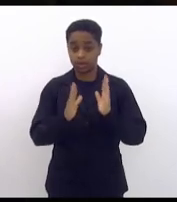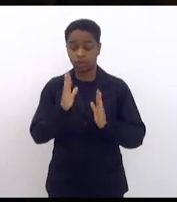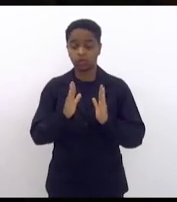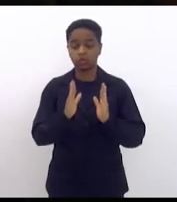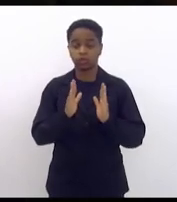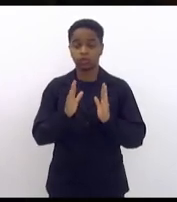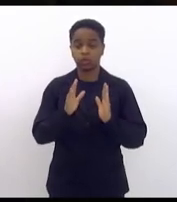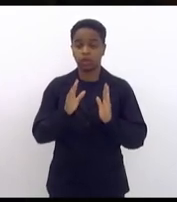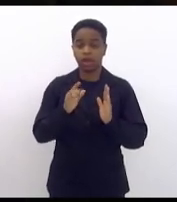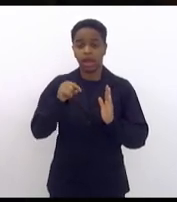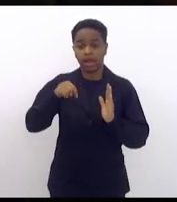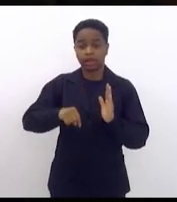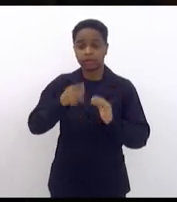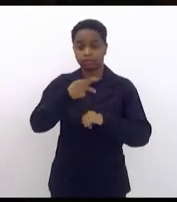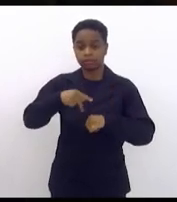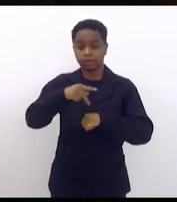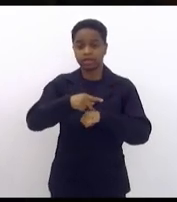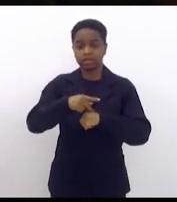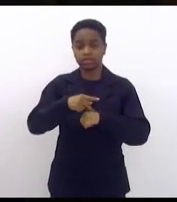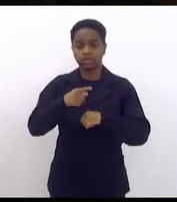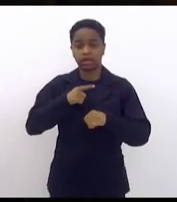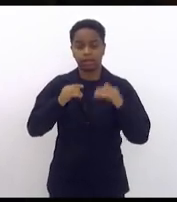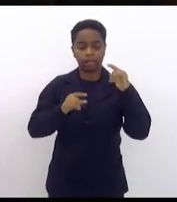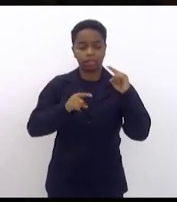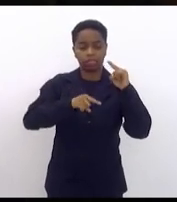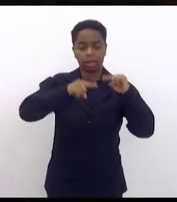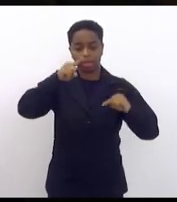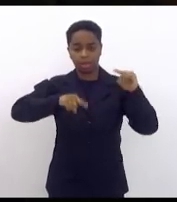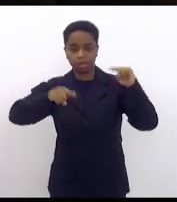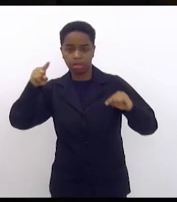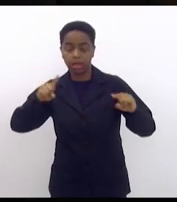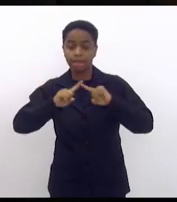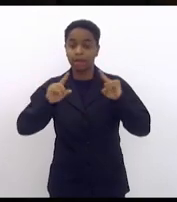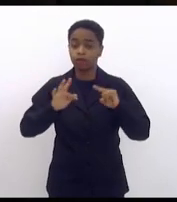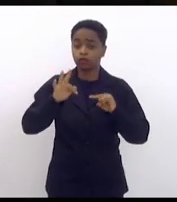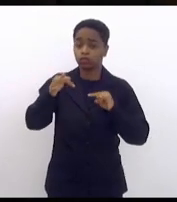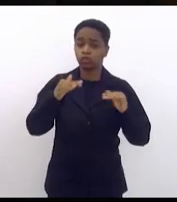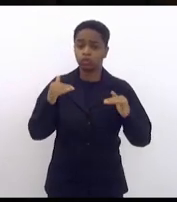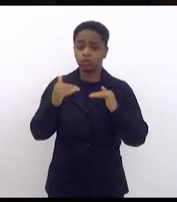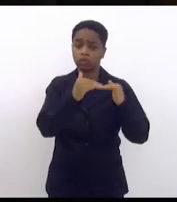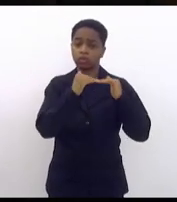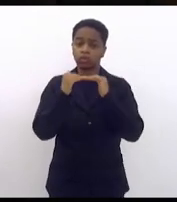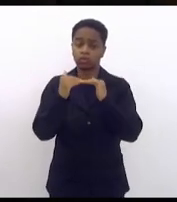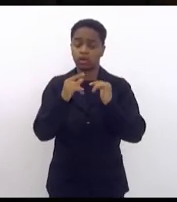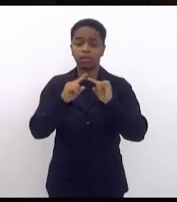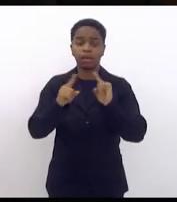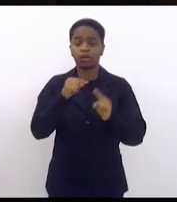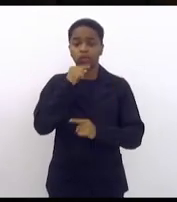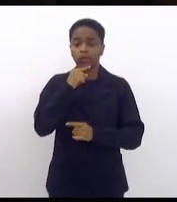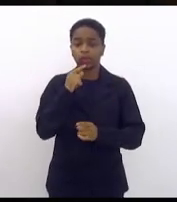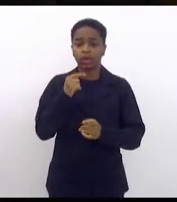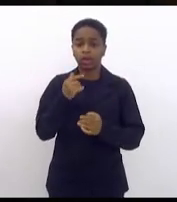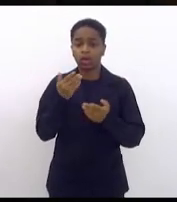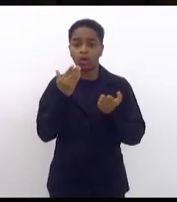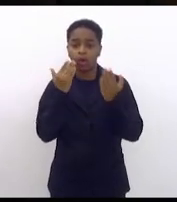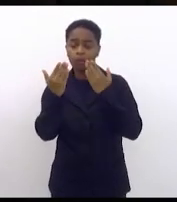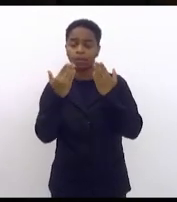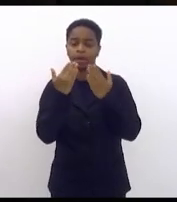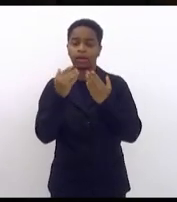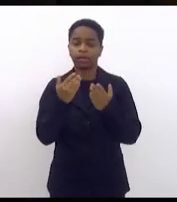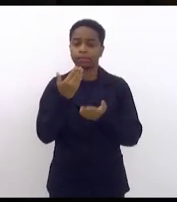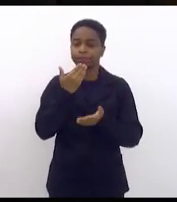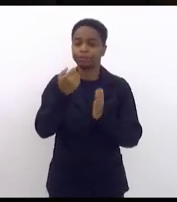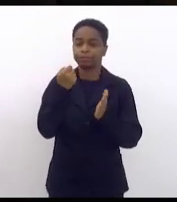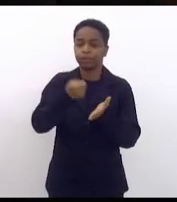país e vai para uma linha que vai ser todo mundo igual. Então, equiparar a cobrança de impostos, reduzir